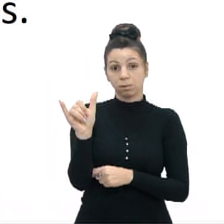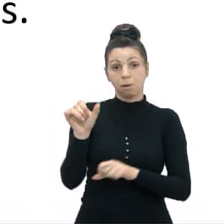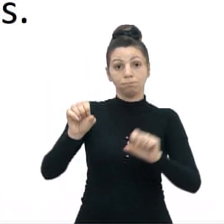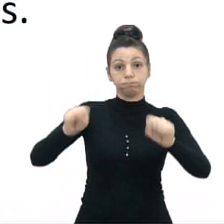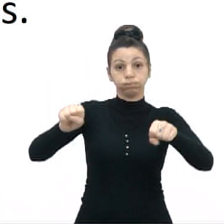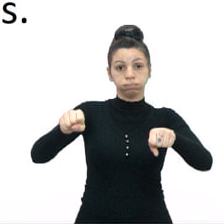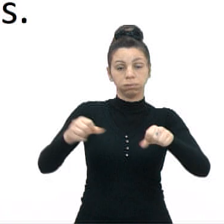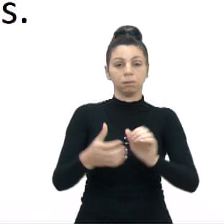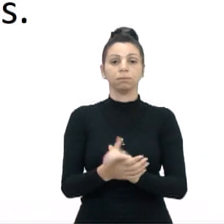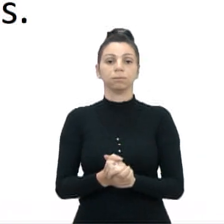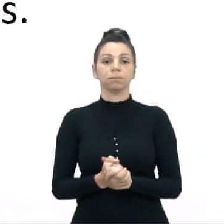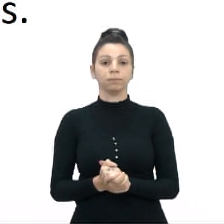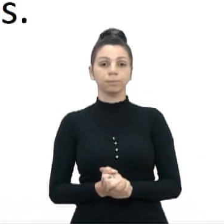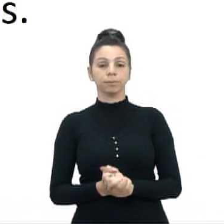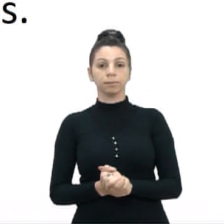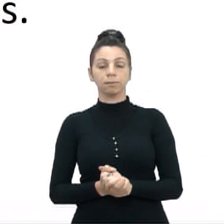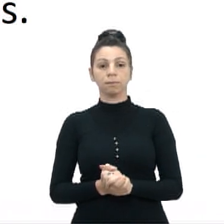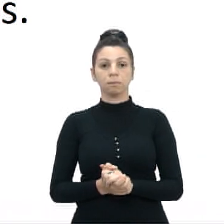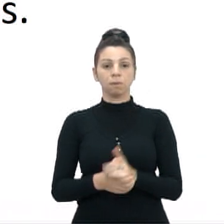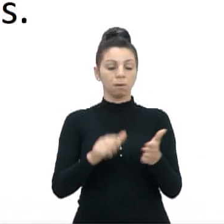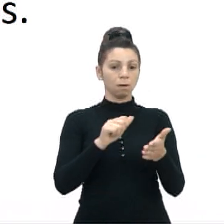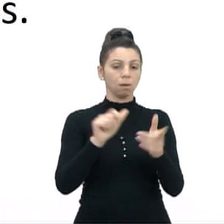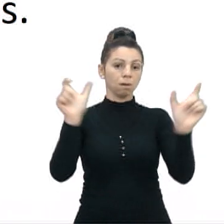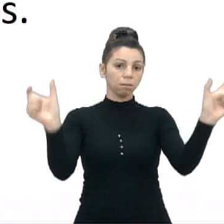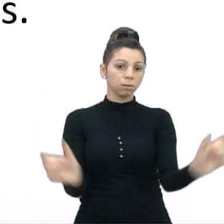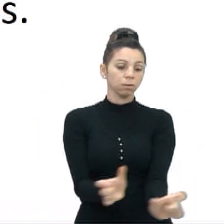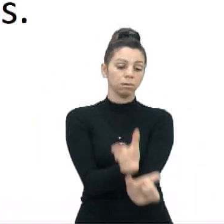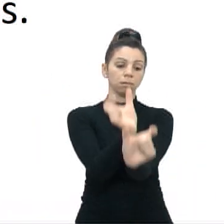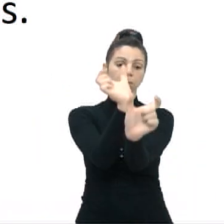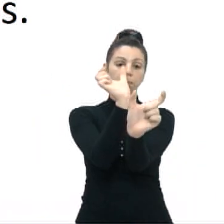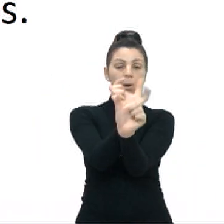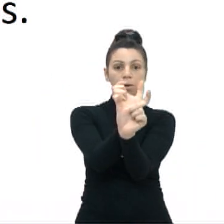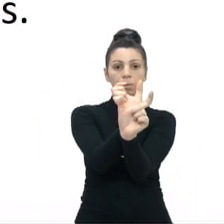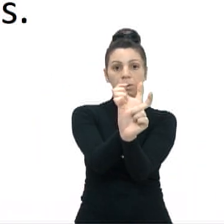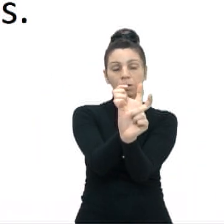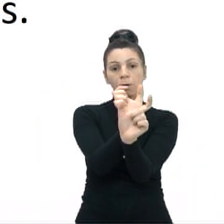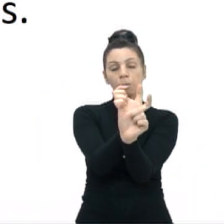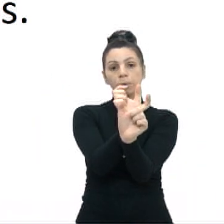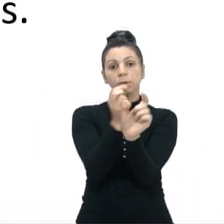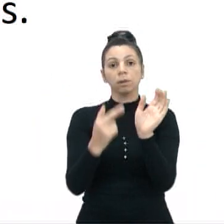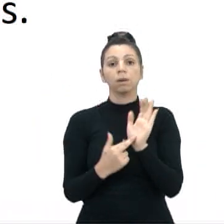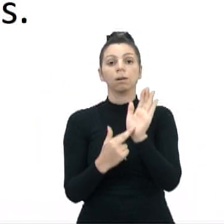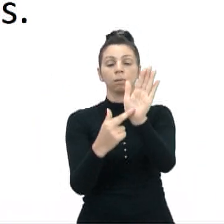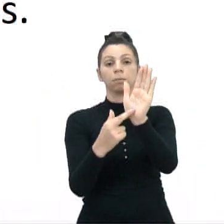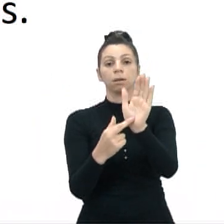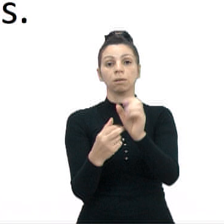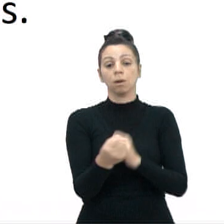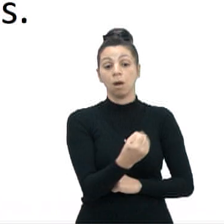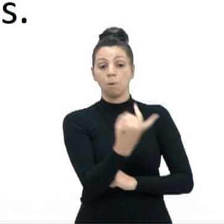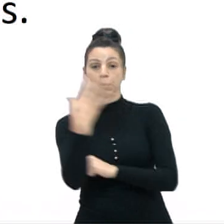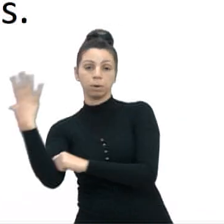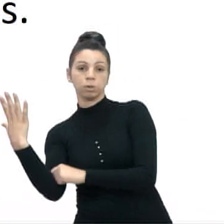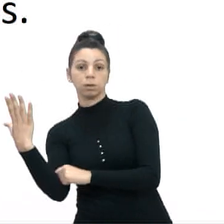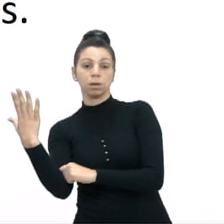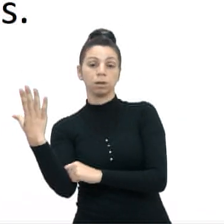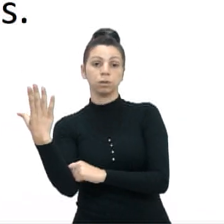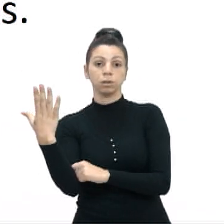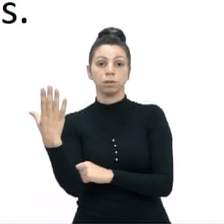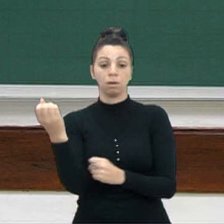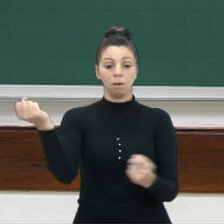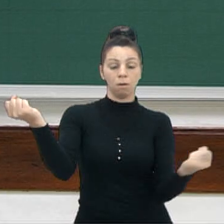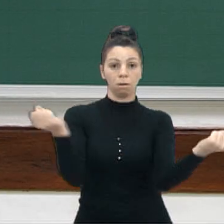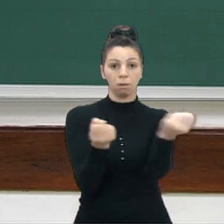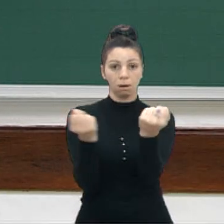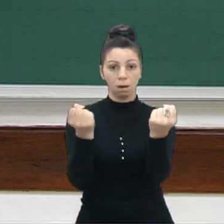quantas motos, né? Escreva o polinômio que representa a quantidade de veículos nesse estacionamento. Então, eu tenho